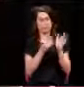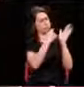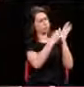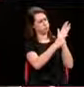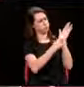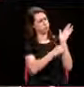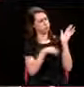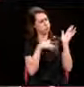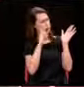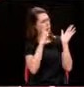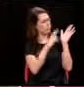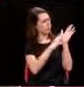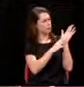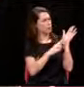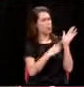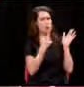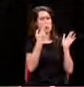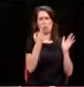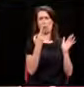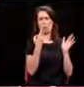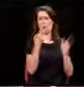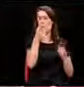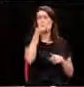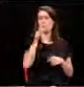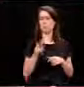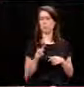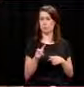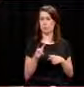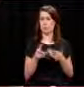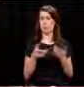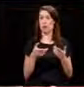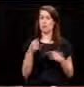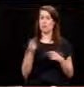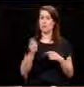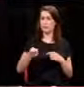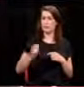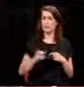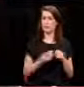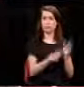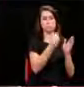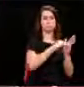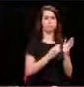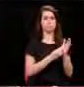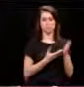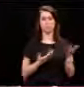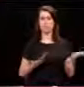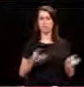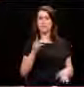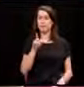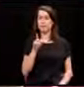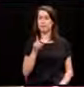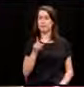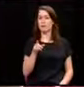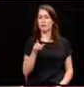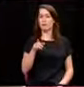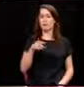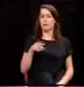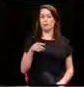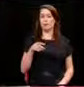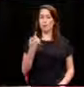mês, mais ou menos é o que temos. Para além dos aderentes, temos outros serviços que ajudam os surdos e os familiares surdos,